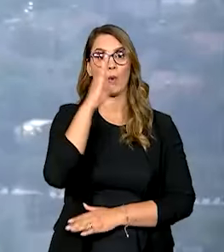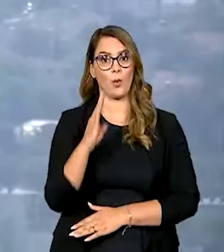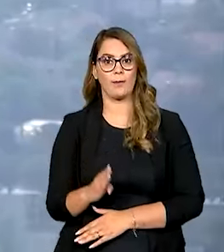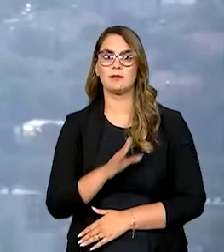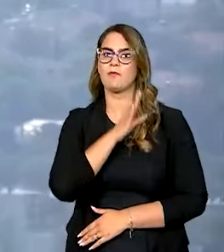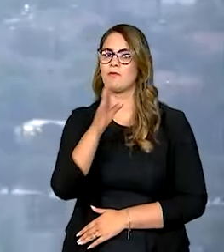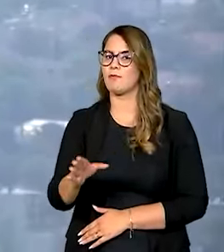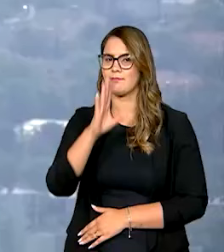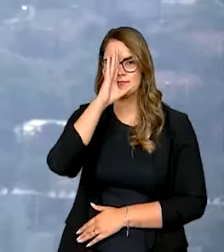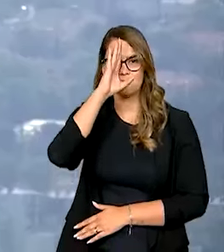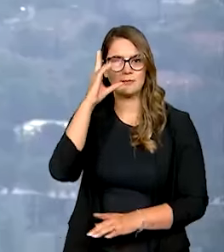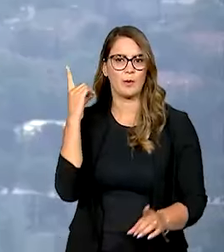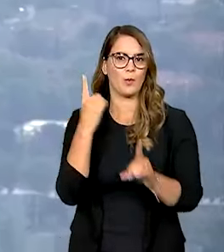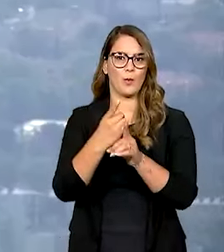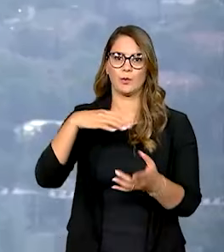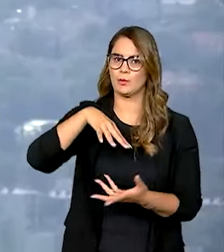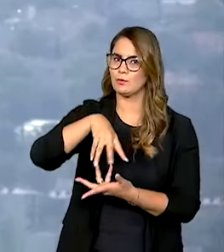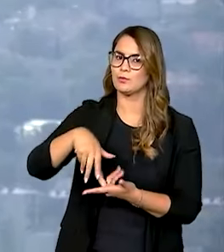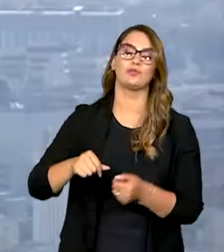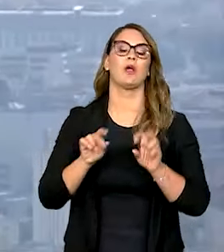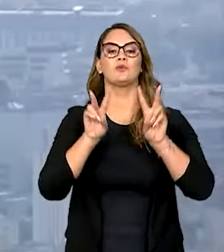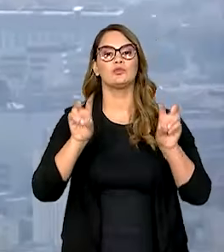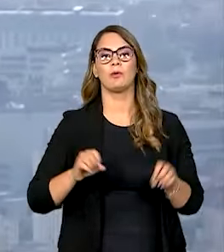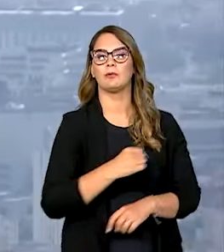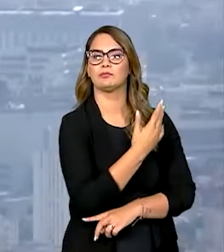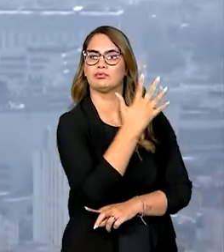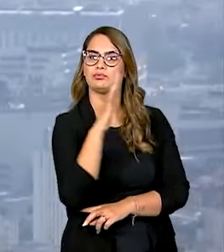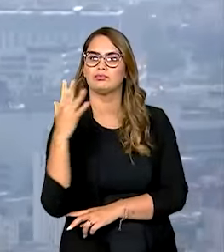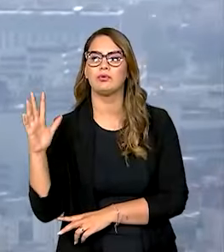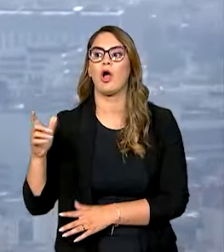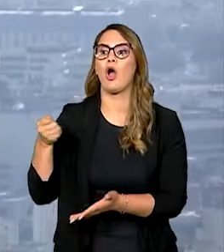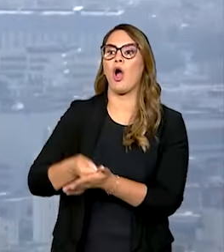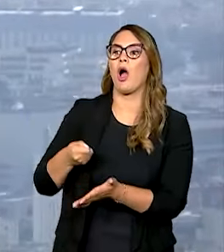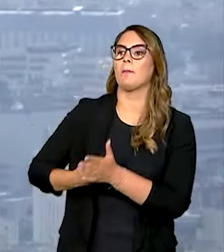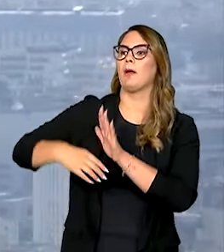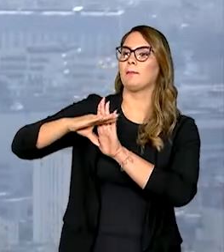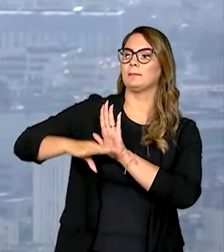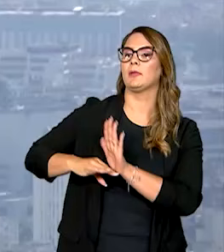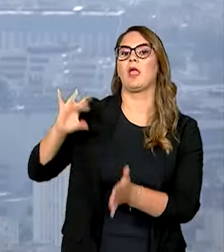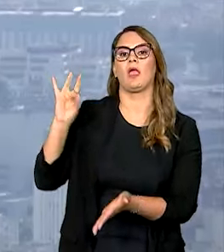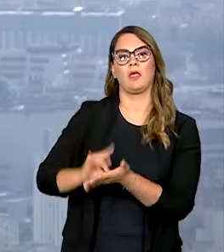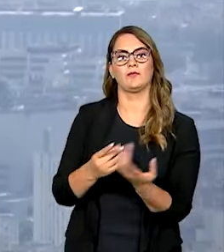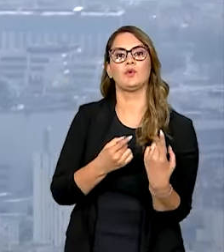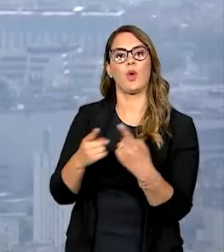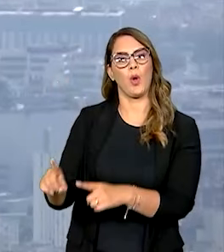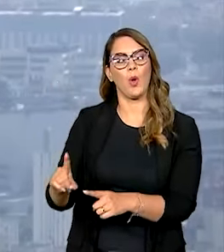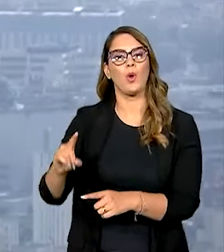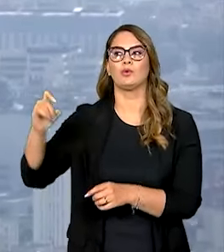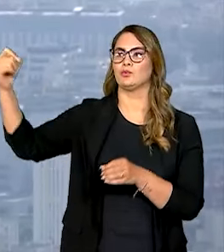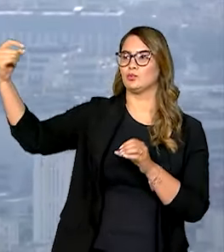ao mais importante encontro mundial sobre o meio ambiente para cobrar medidas efetivas de combate